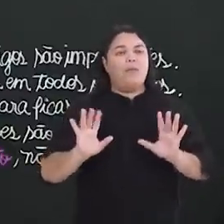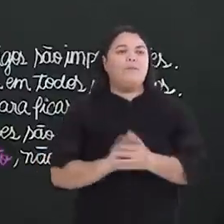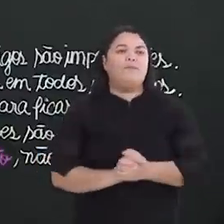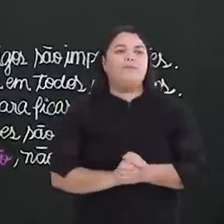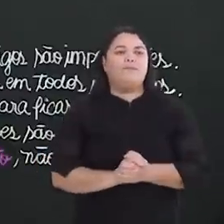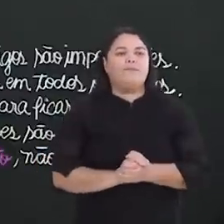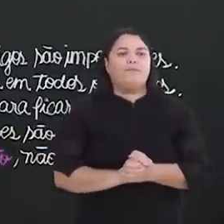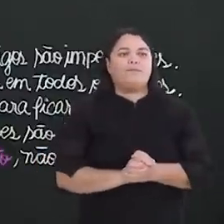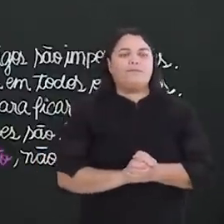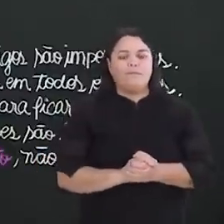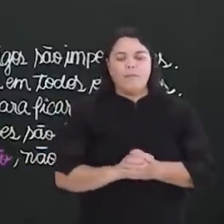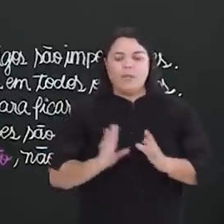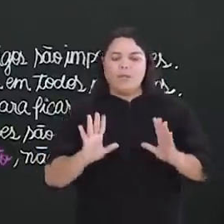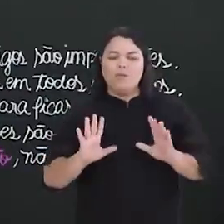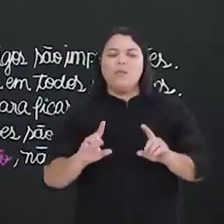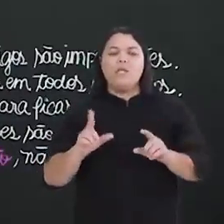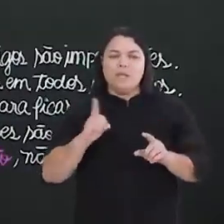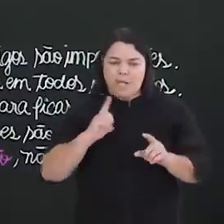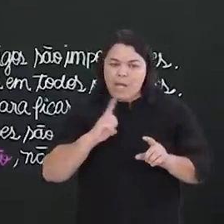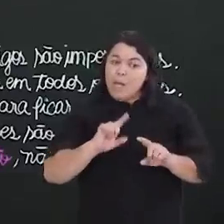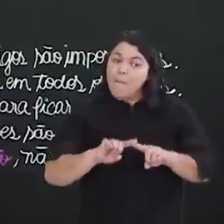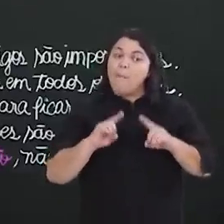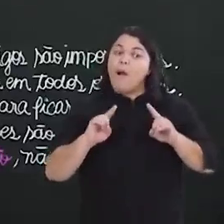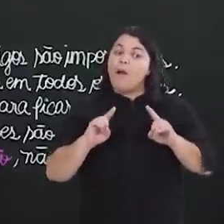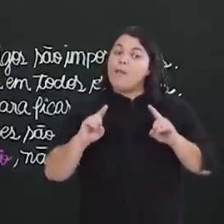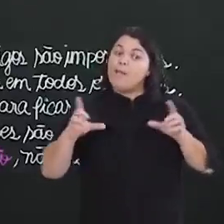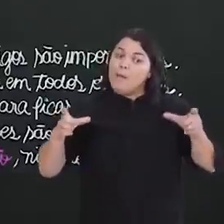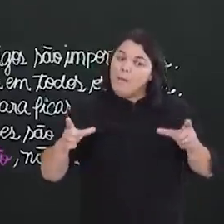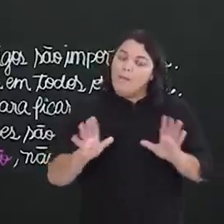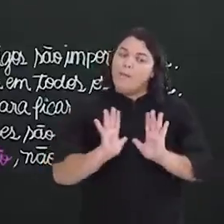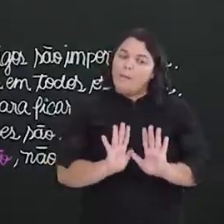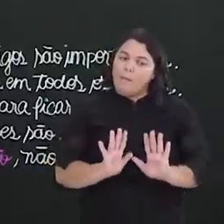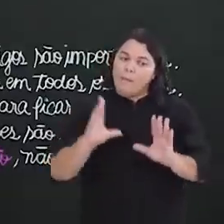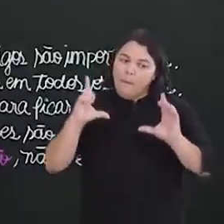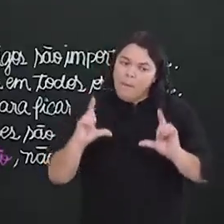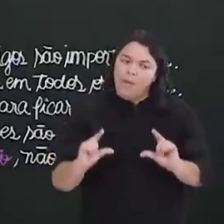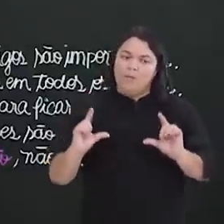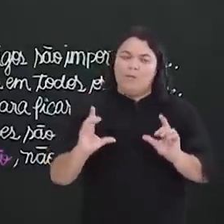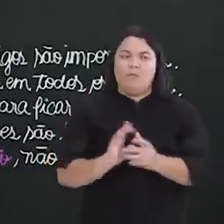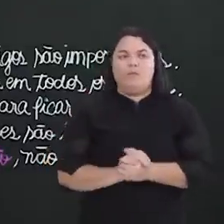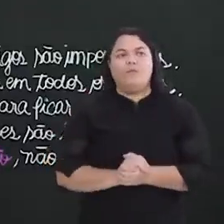sindética, adversativa. Não vai mudar muito, né, de coordenada para